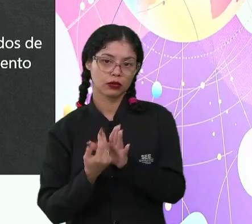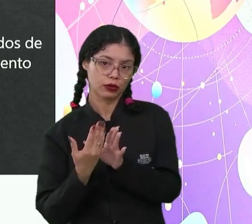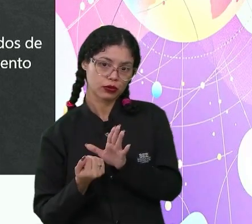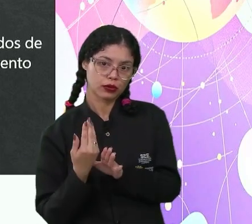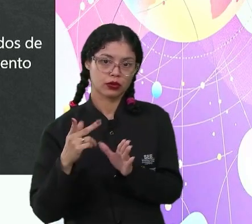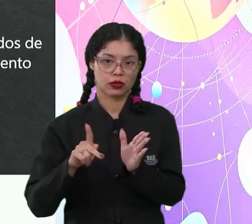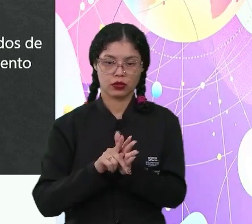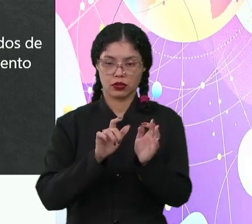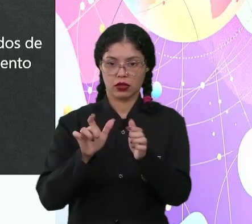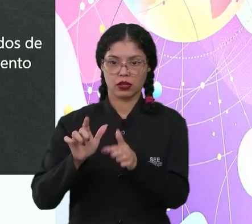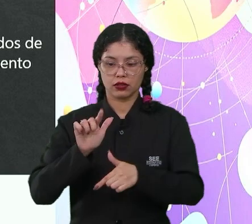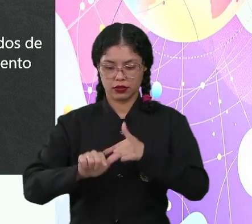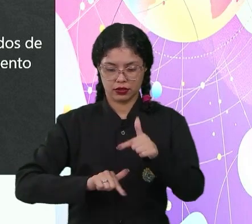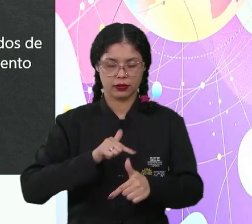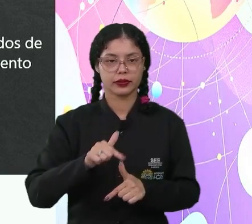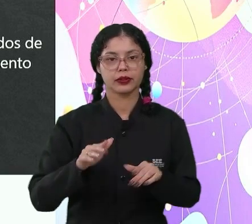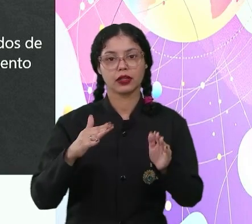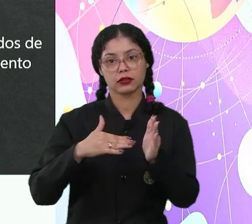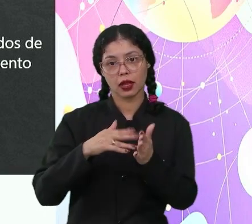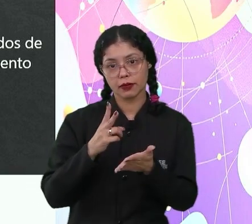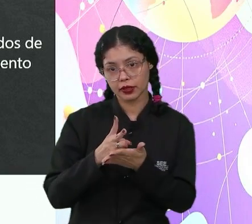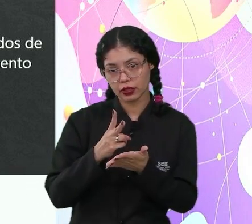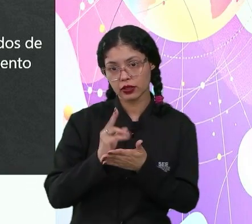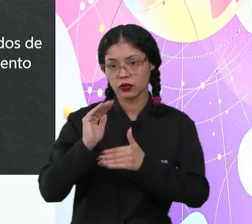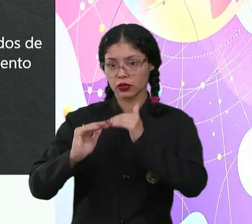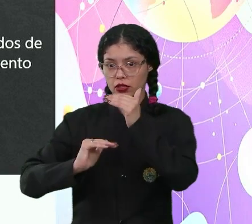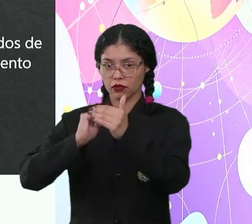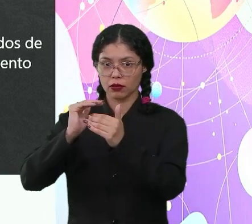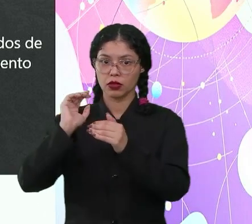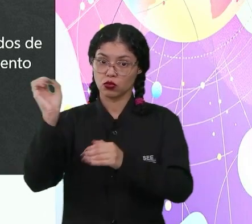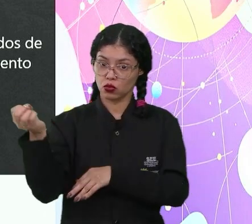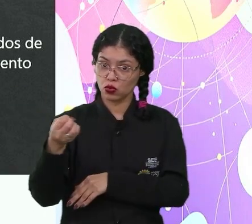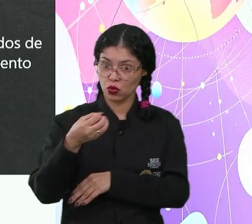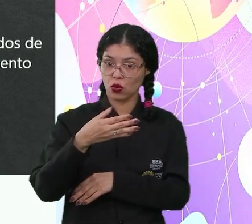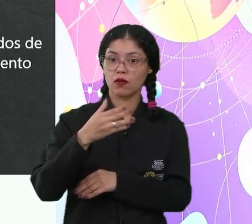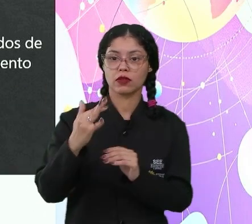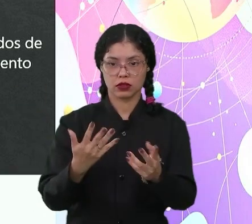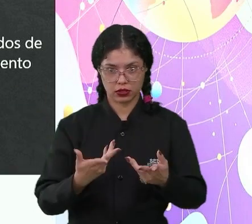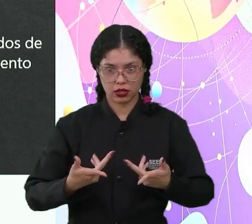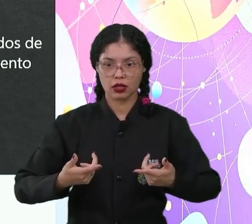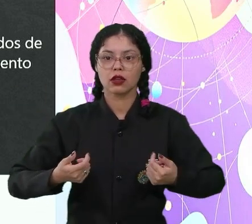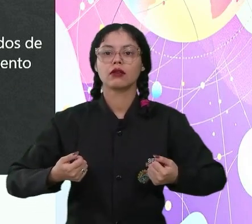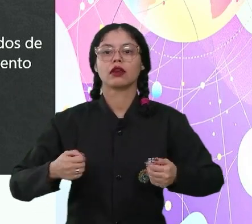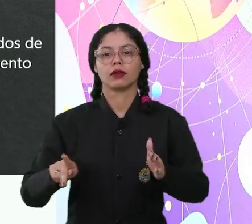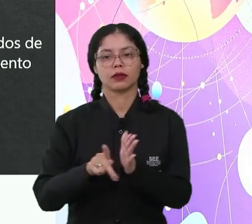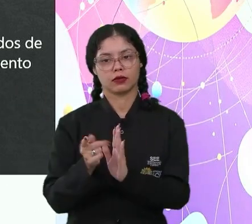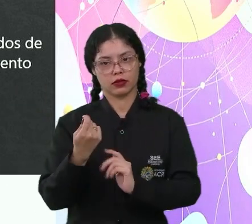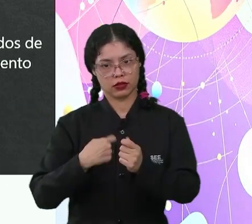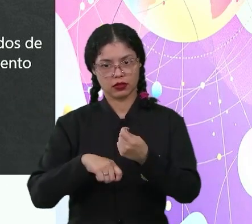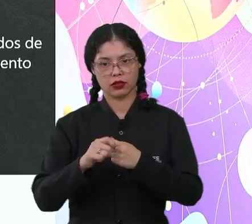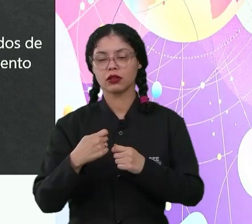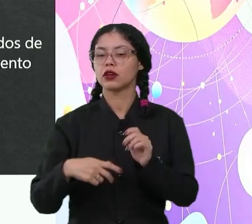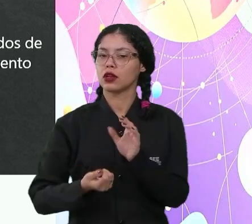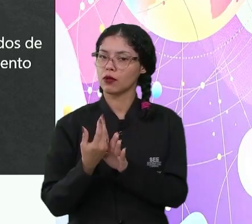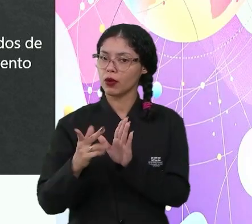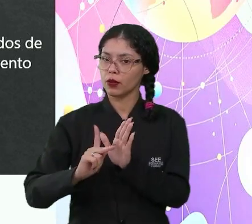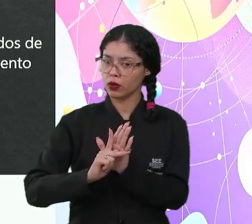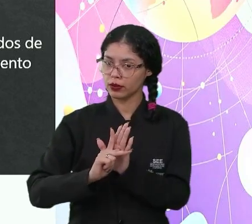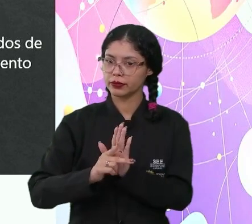de postos de trabalho e até mesmo desenvolvimento de novas habilidades nas economias